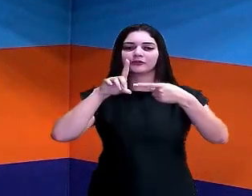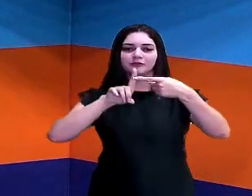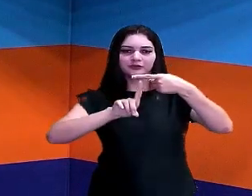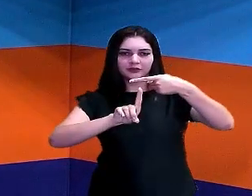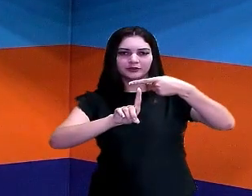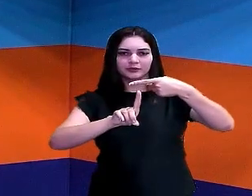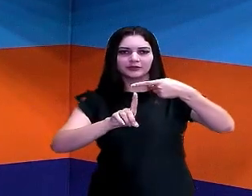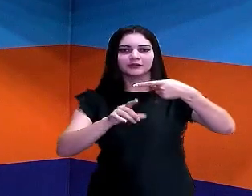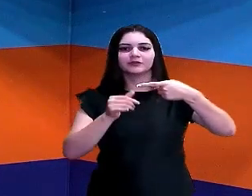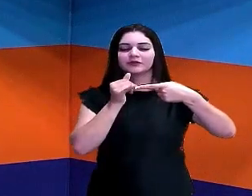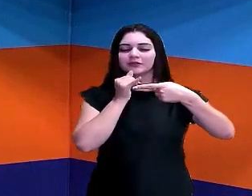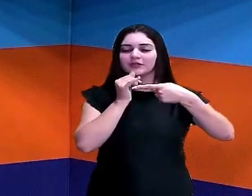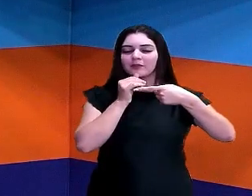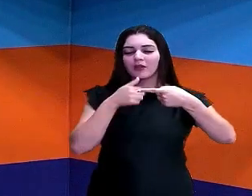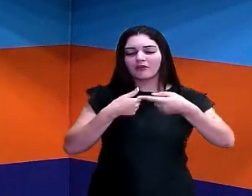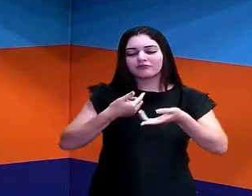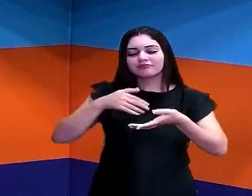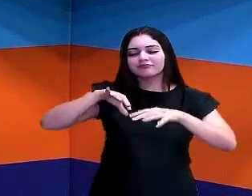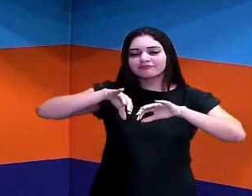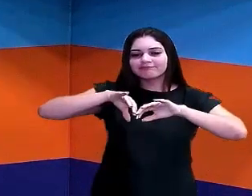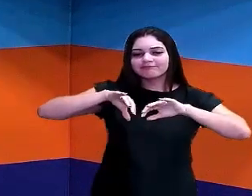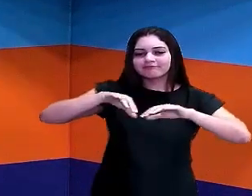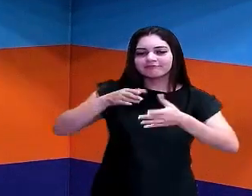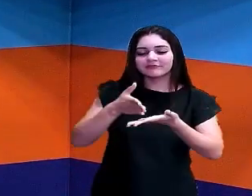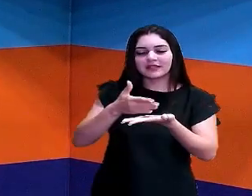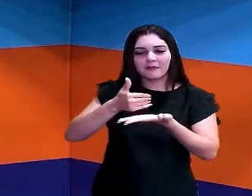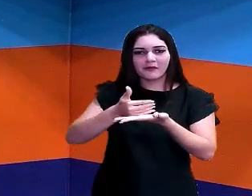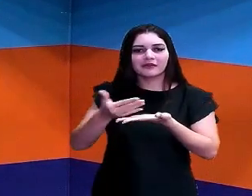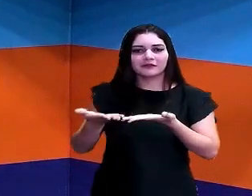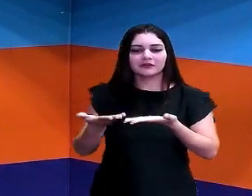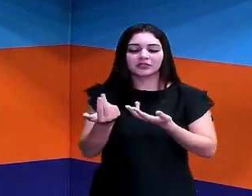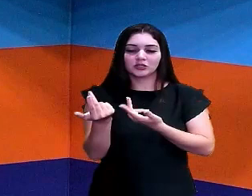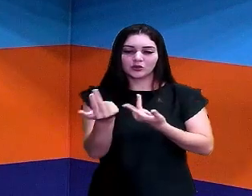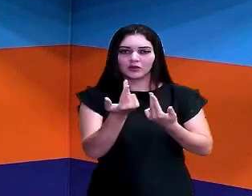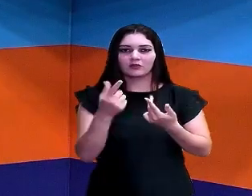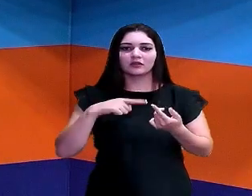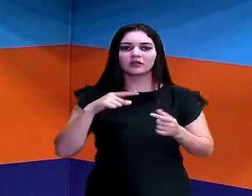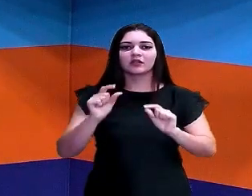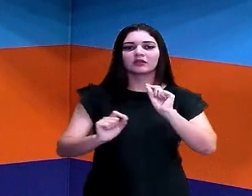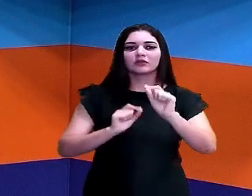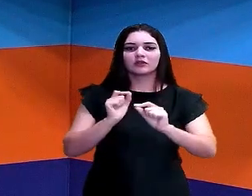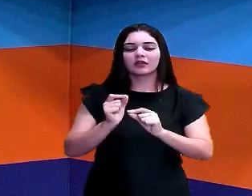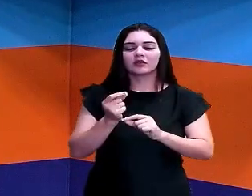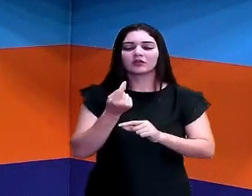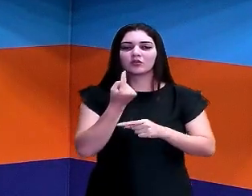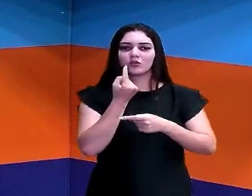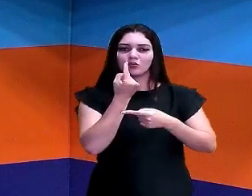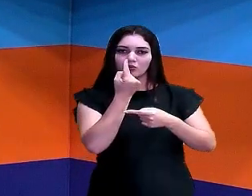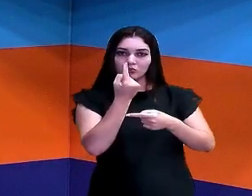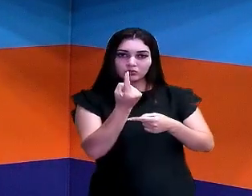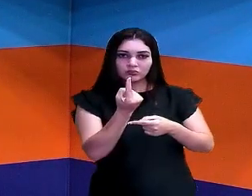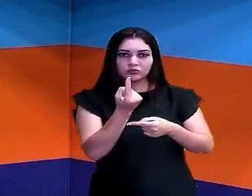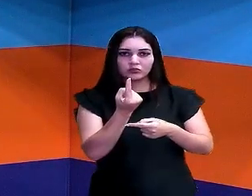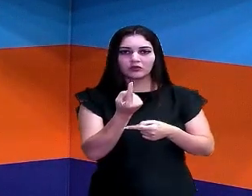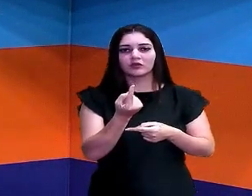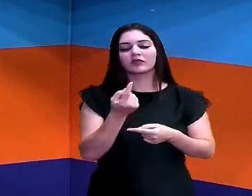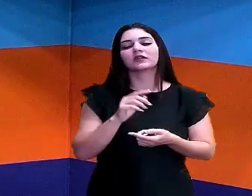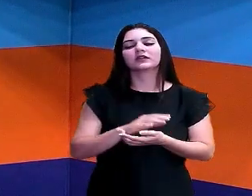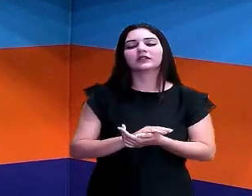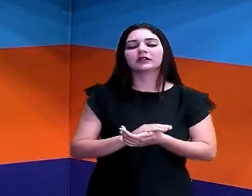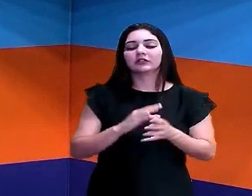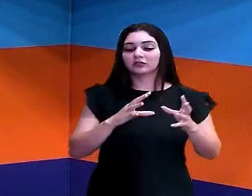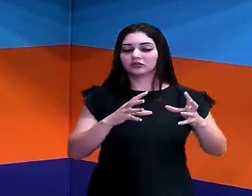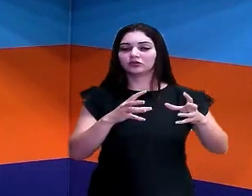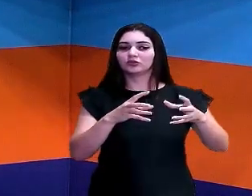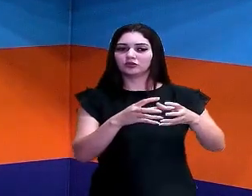eu dividi, né, igualmente, e tenho uma parte, né, desse